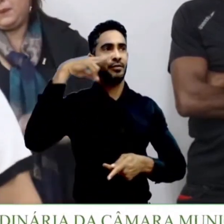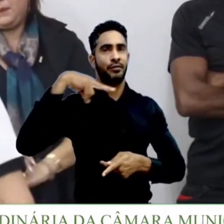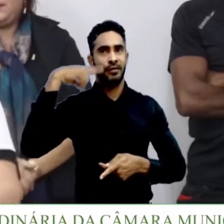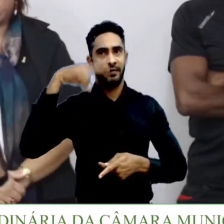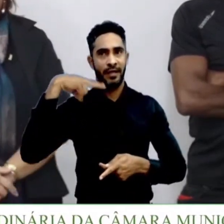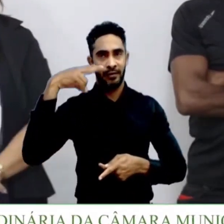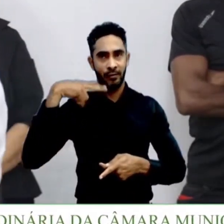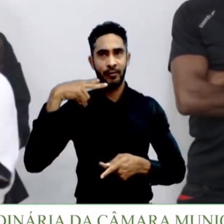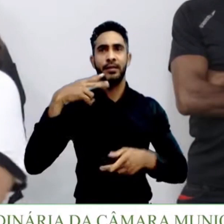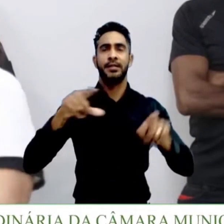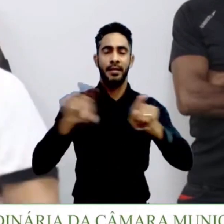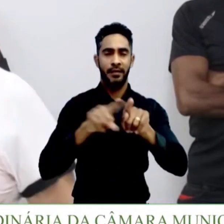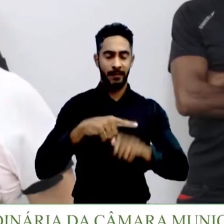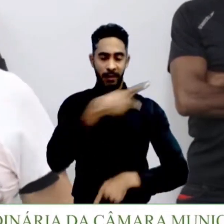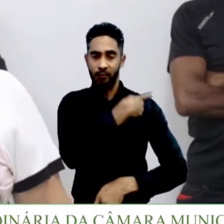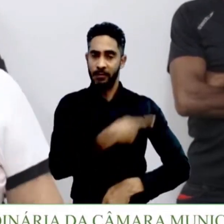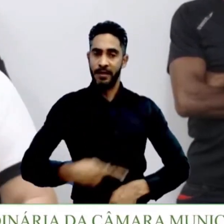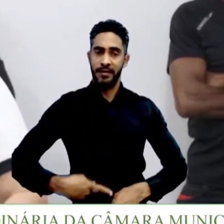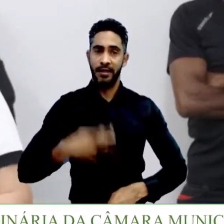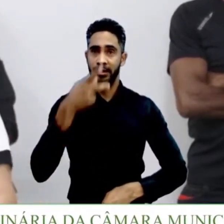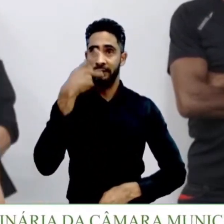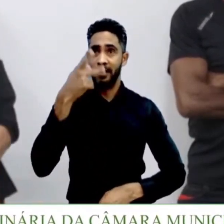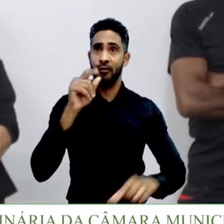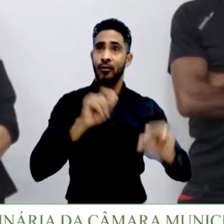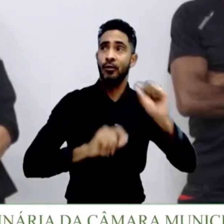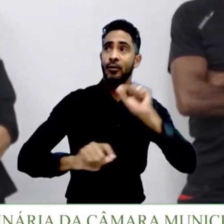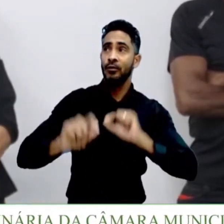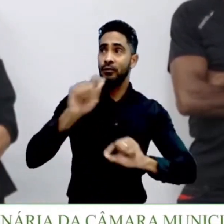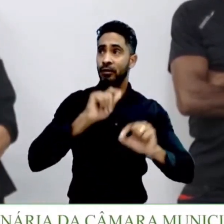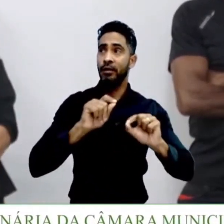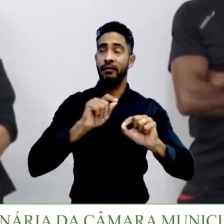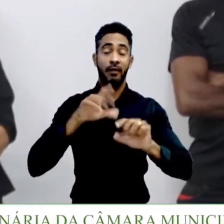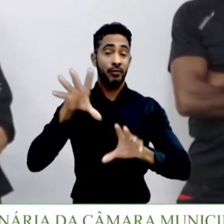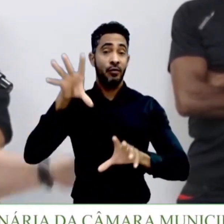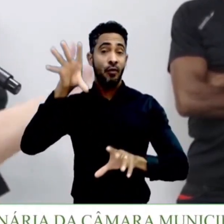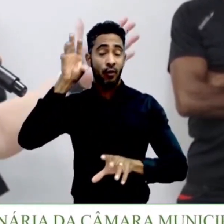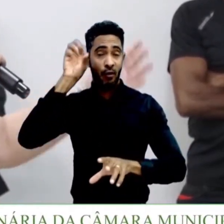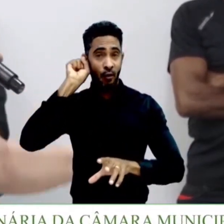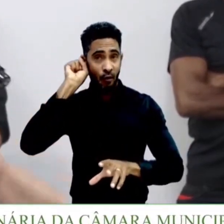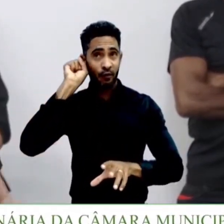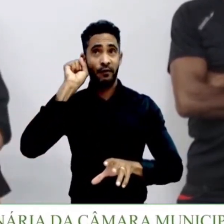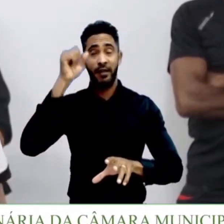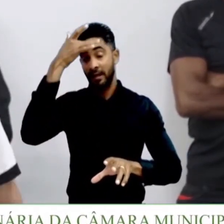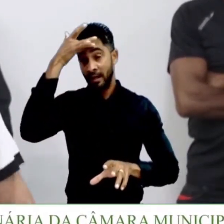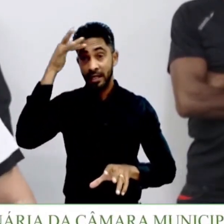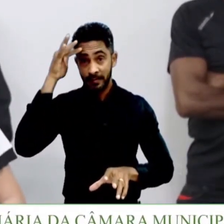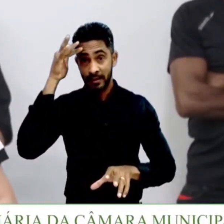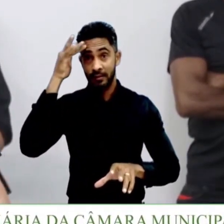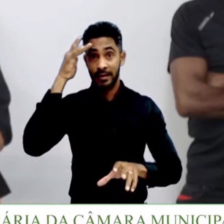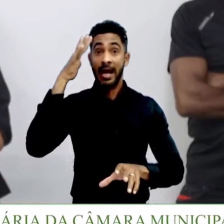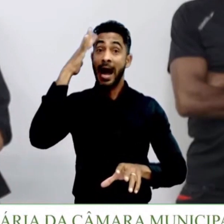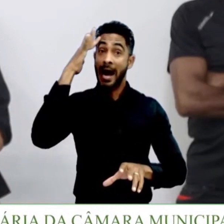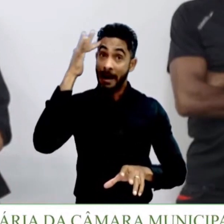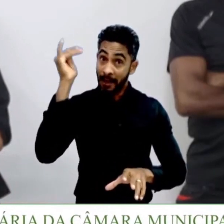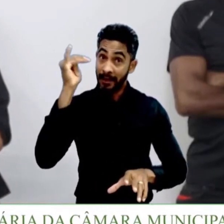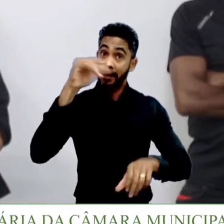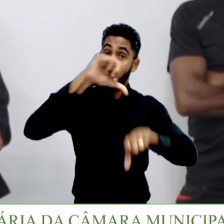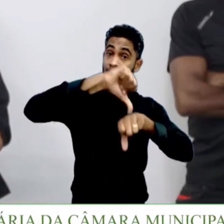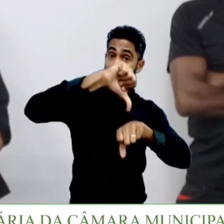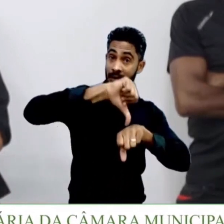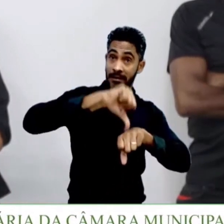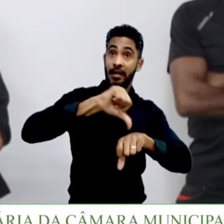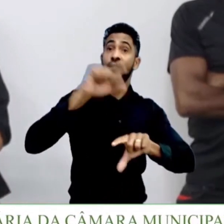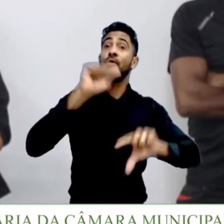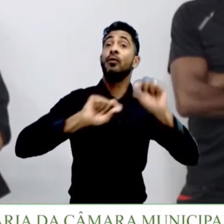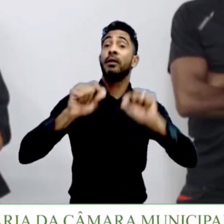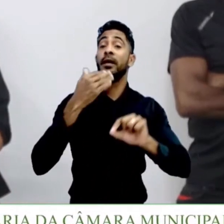né, como o presidente falou, para que nós vamos escutar nossos servidores amanhã na nossa sede, para ver o que